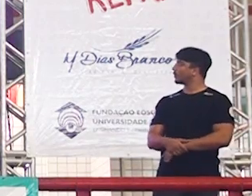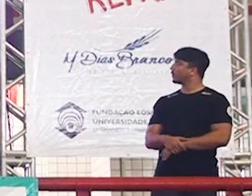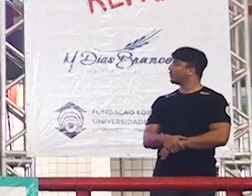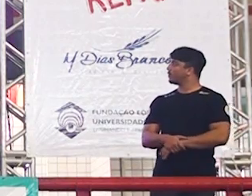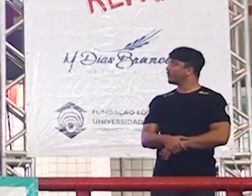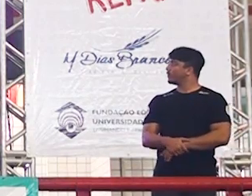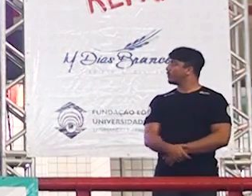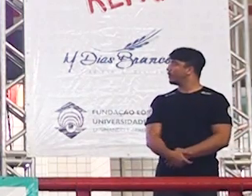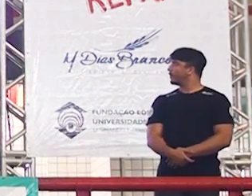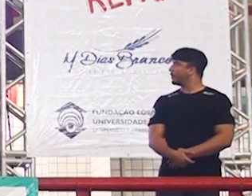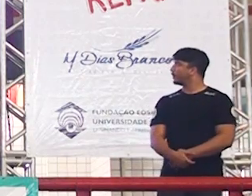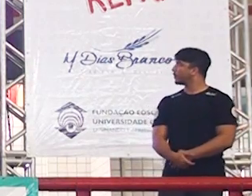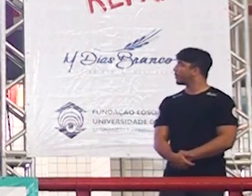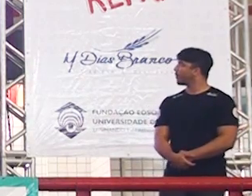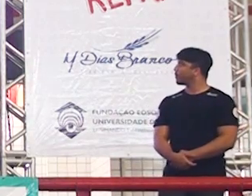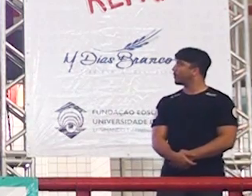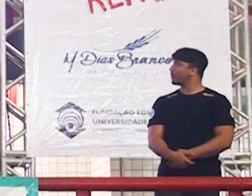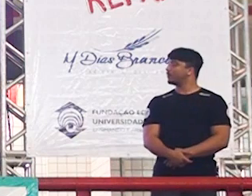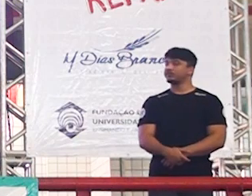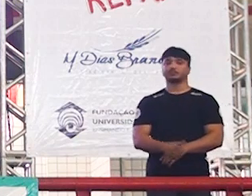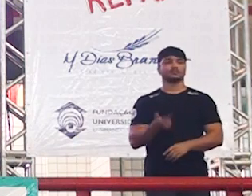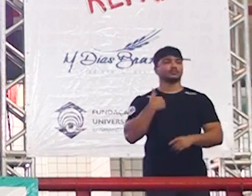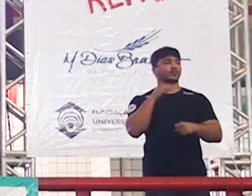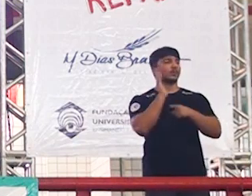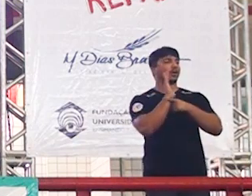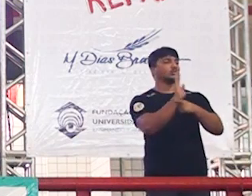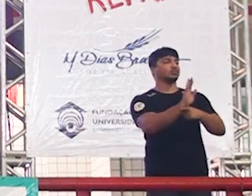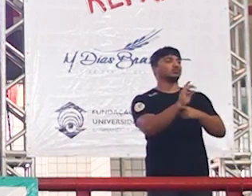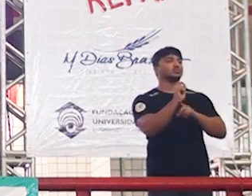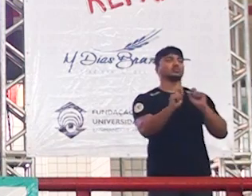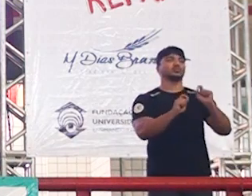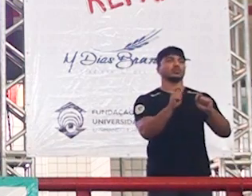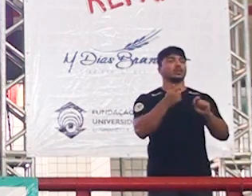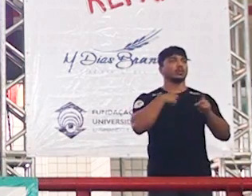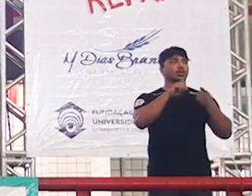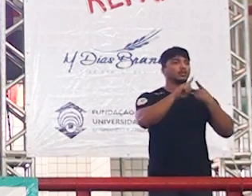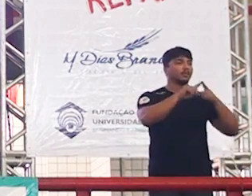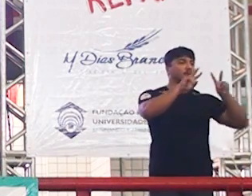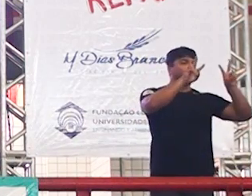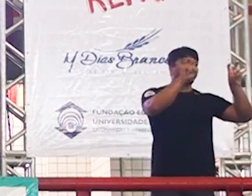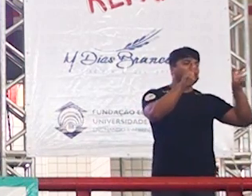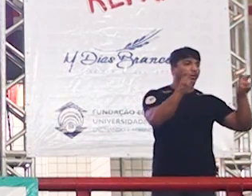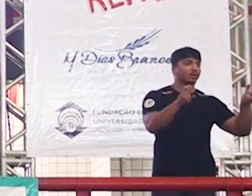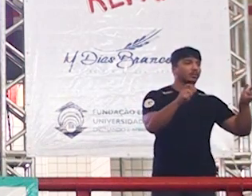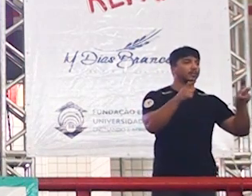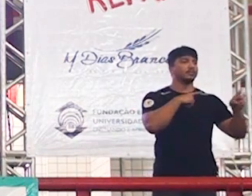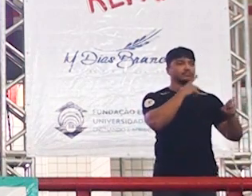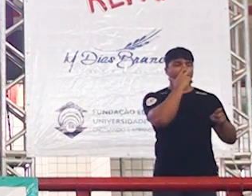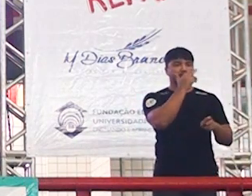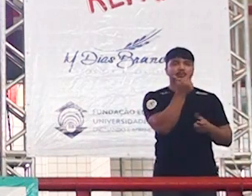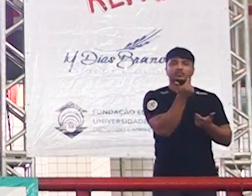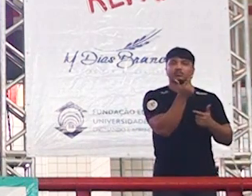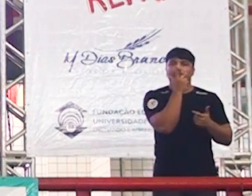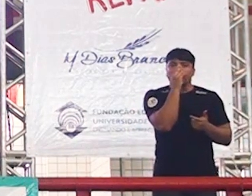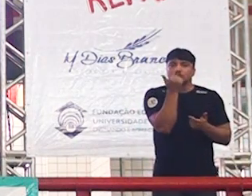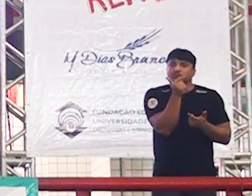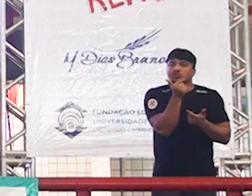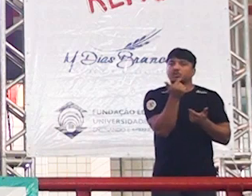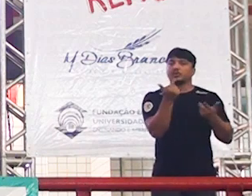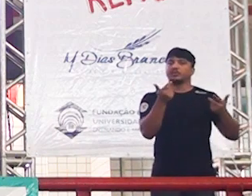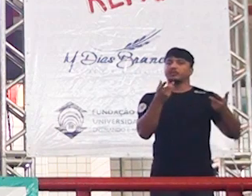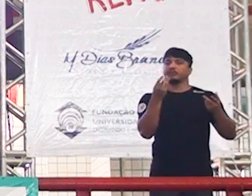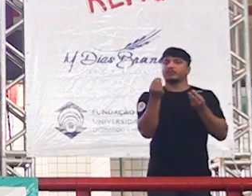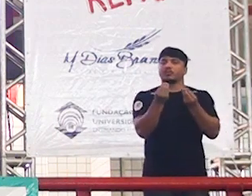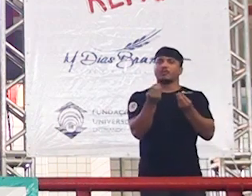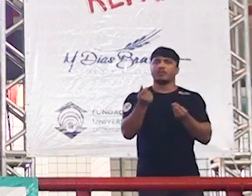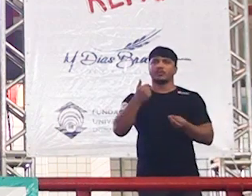Retrospectivo do que já caiu. Isso ajuda até a você fazer temas que não apareceram ainda. Aí eu estou doido